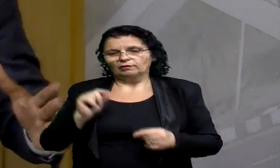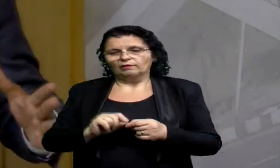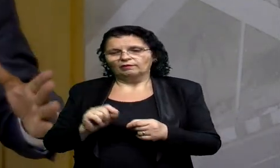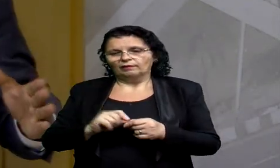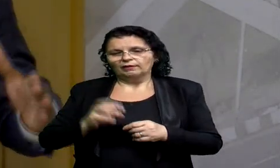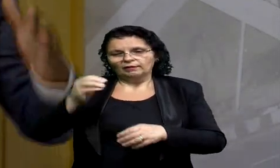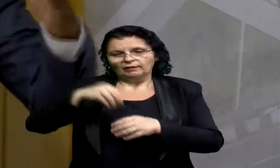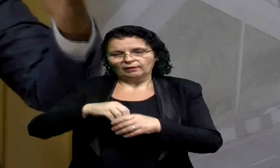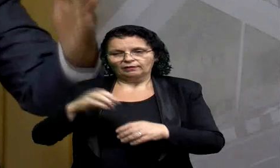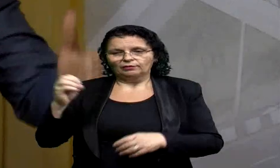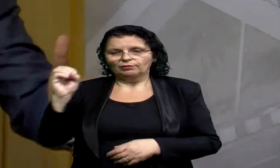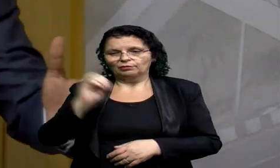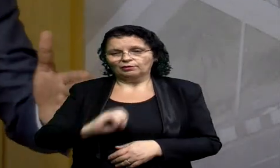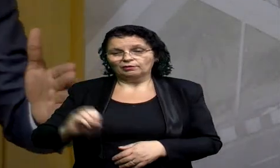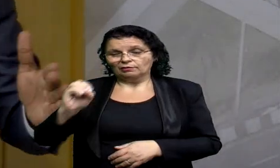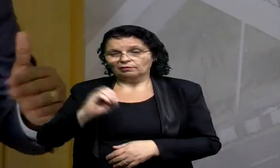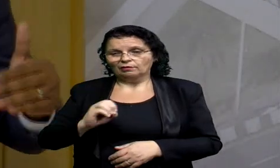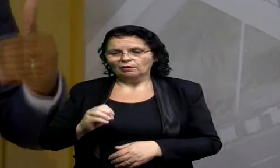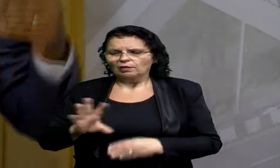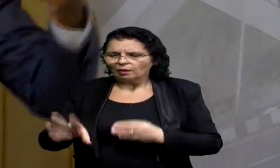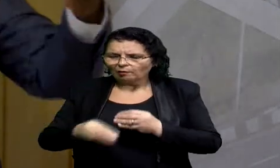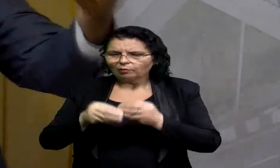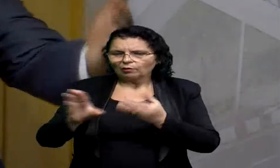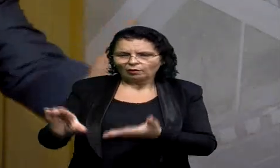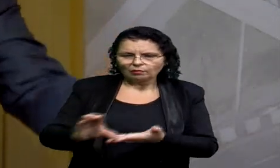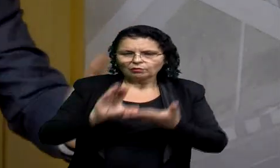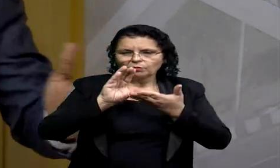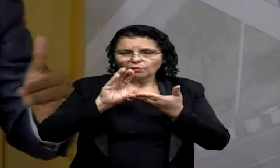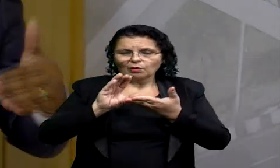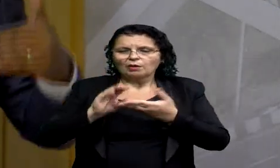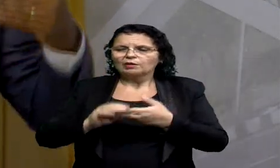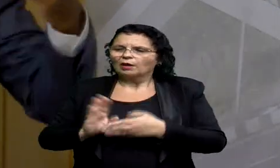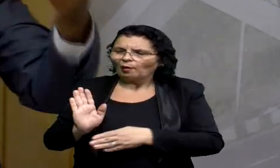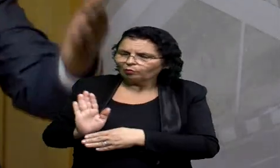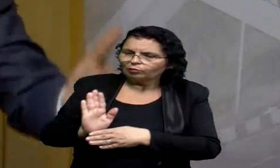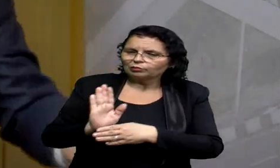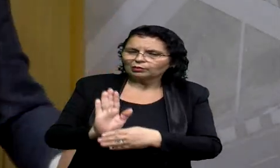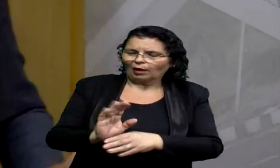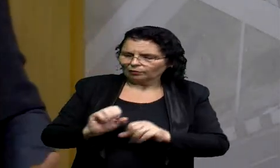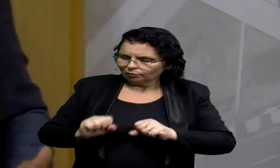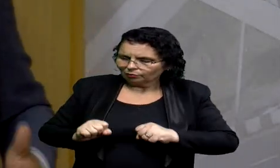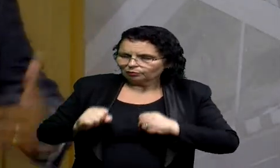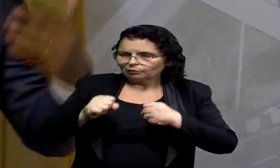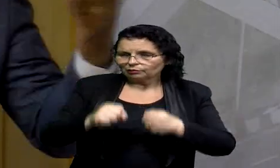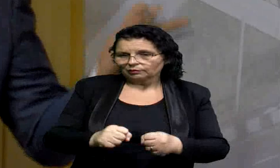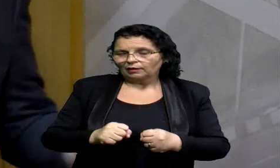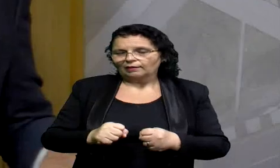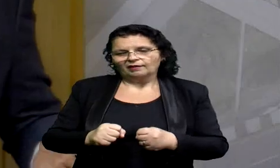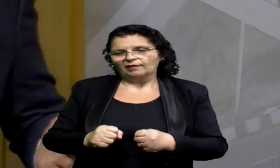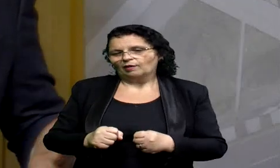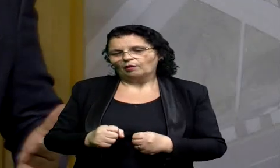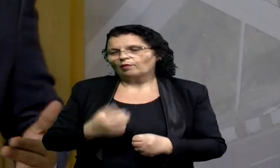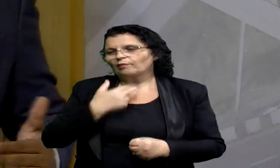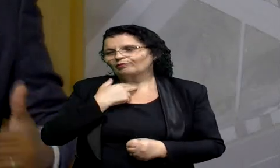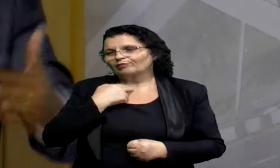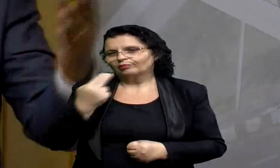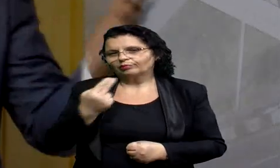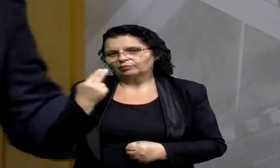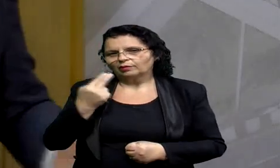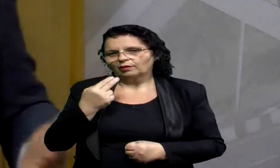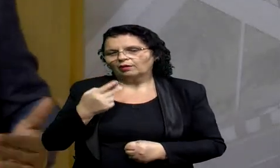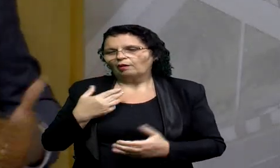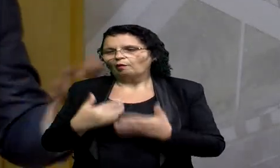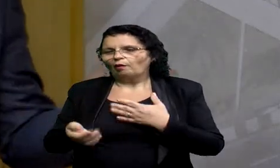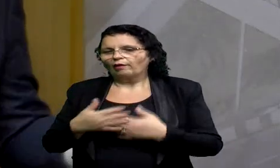cidade e que colocaram as suas emendas e que colocaram a sua mão e que se dedicaram e a gente não pode de repente qualquer um